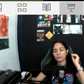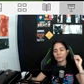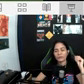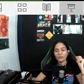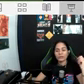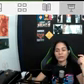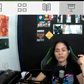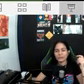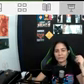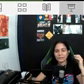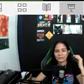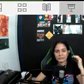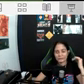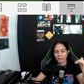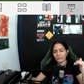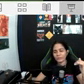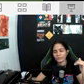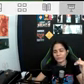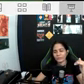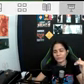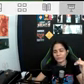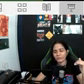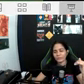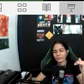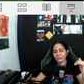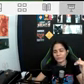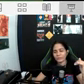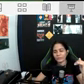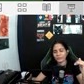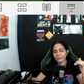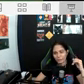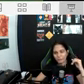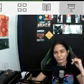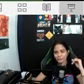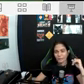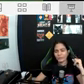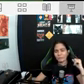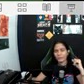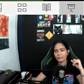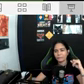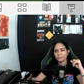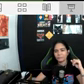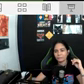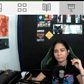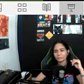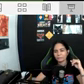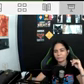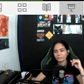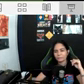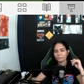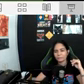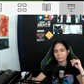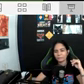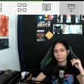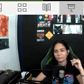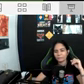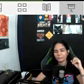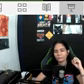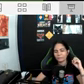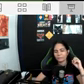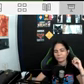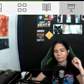João Pessoa de 7 horas da manhã e lá em Patos eu coleto às 7 também? Acho que